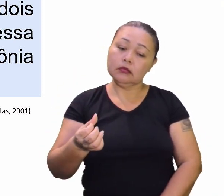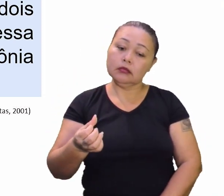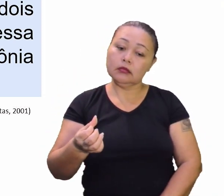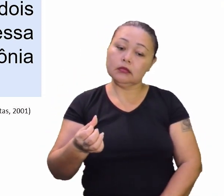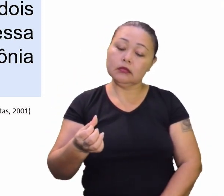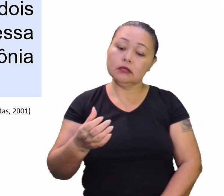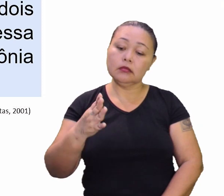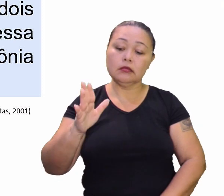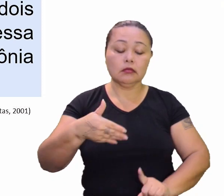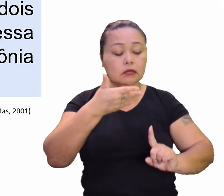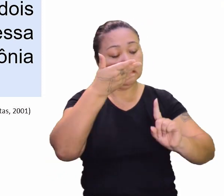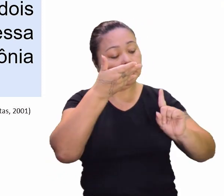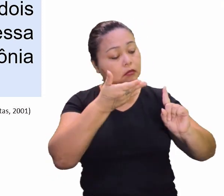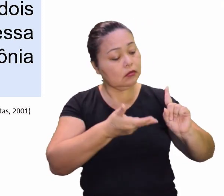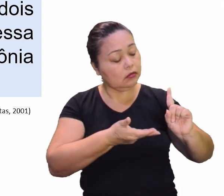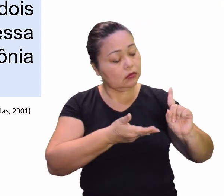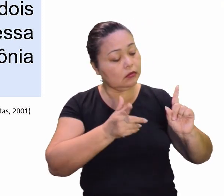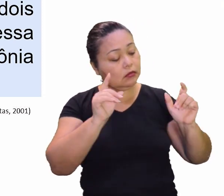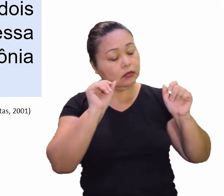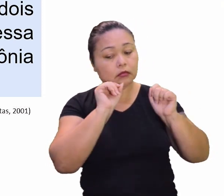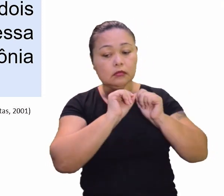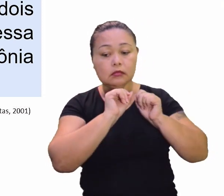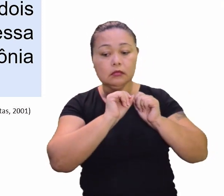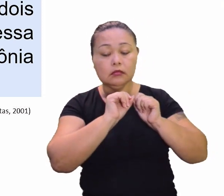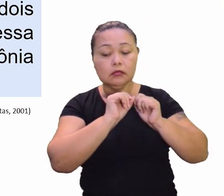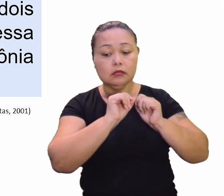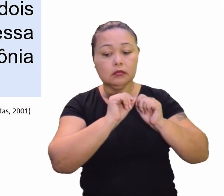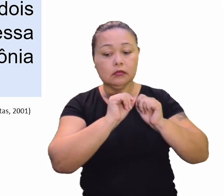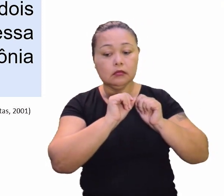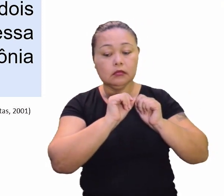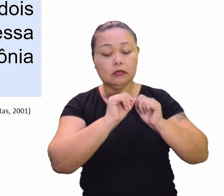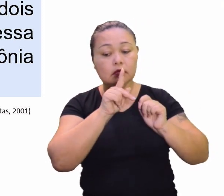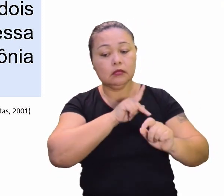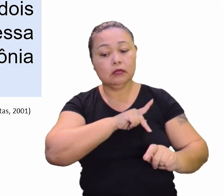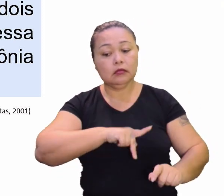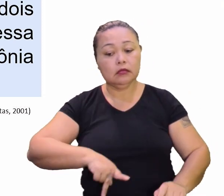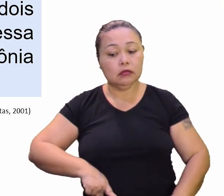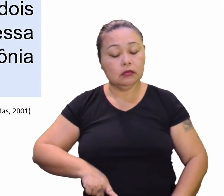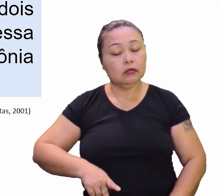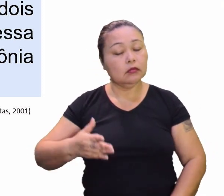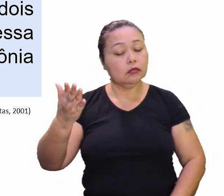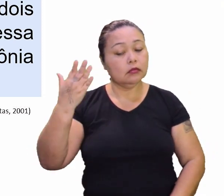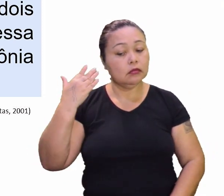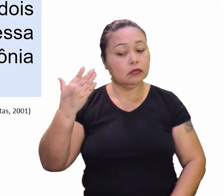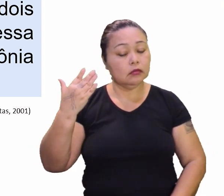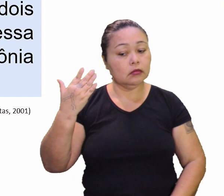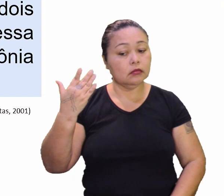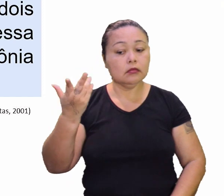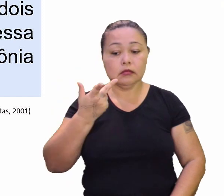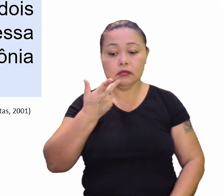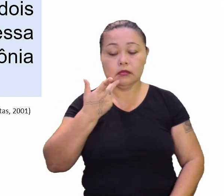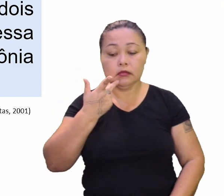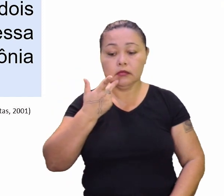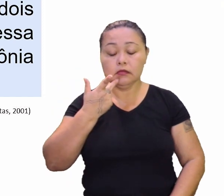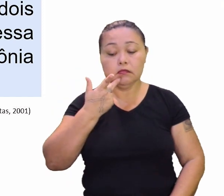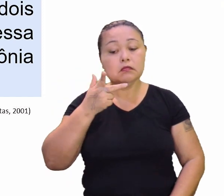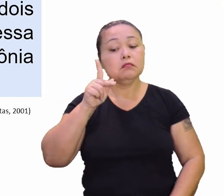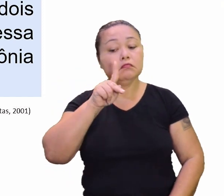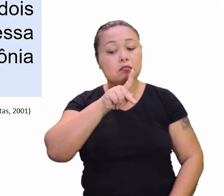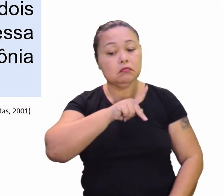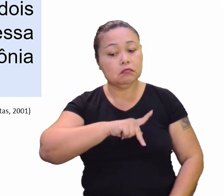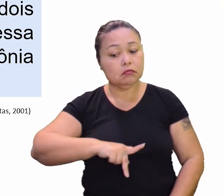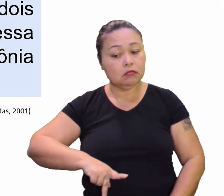1956, homenagem que foi feita pelo presidente da época, que eu já falei que é um